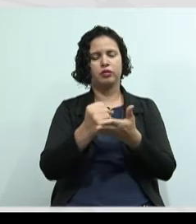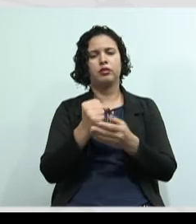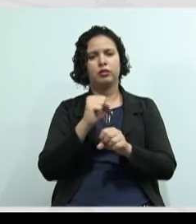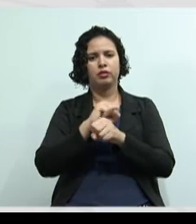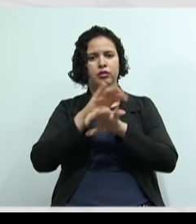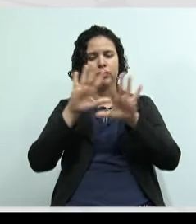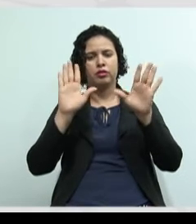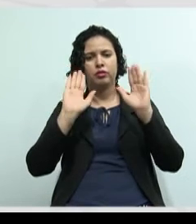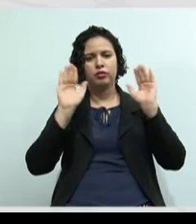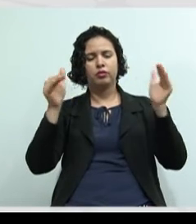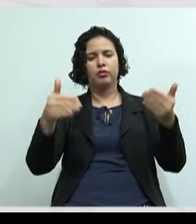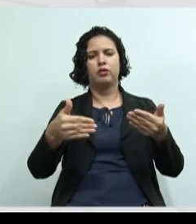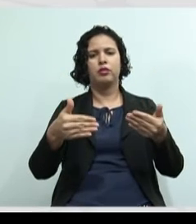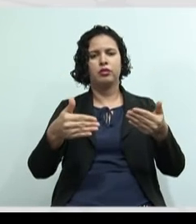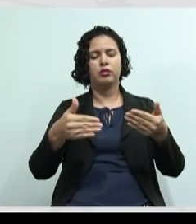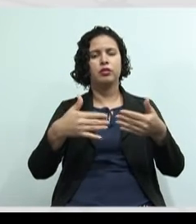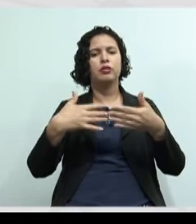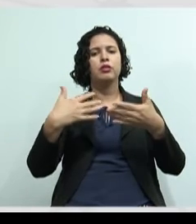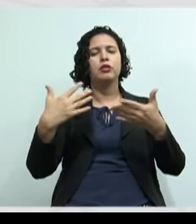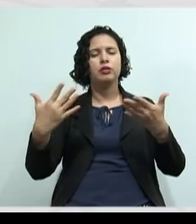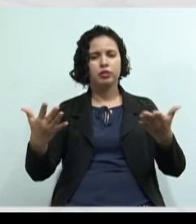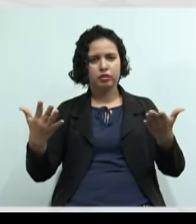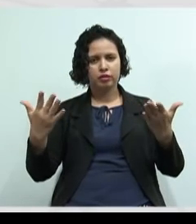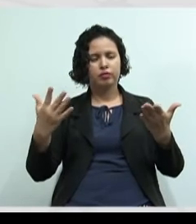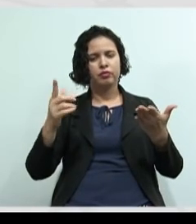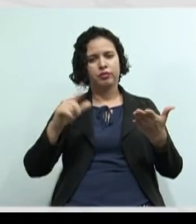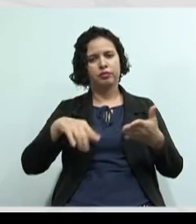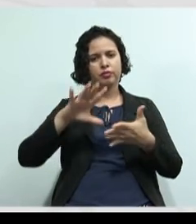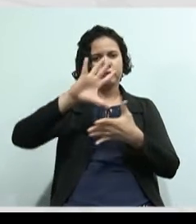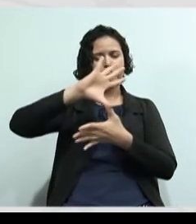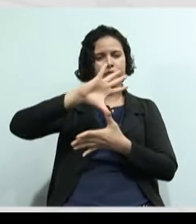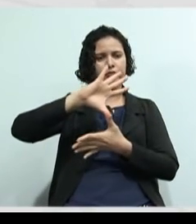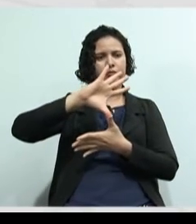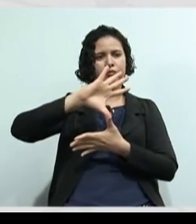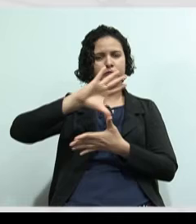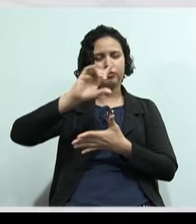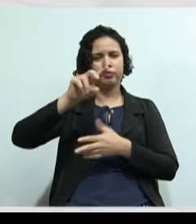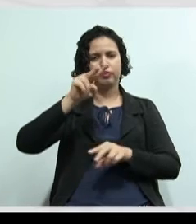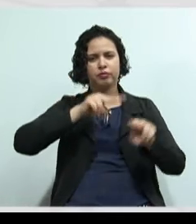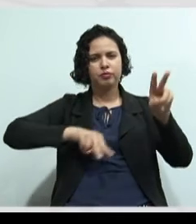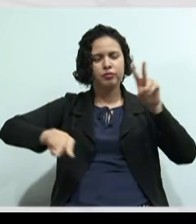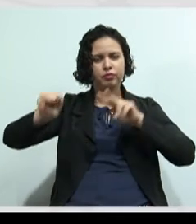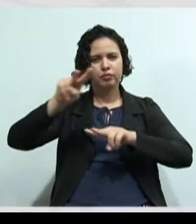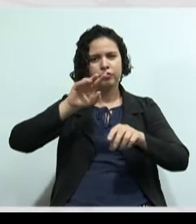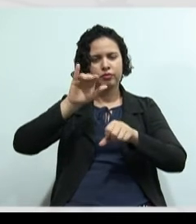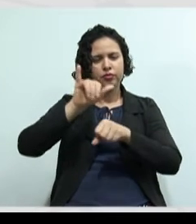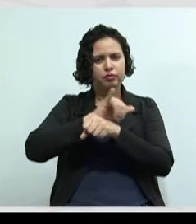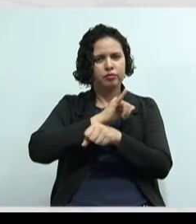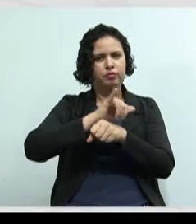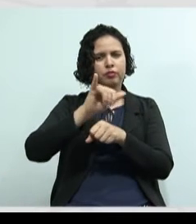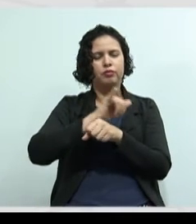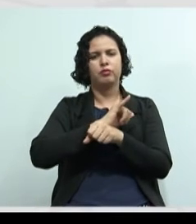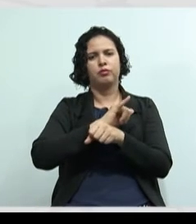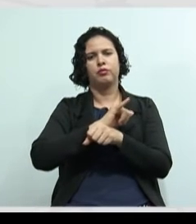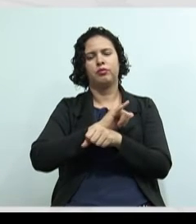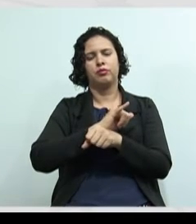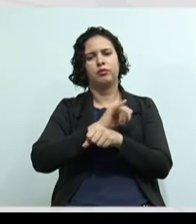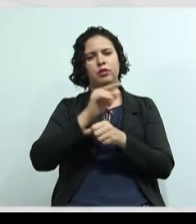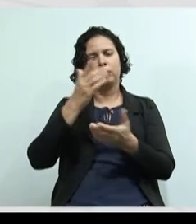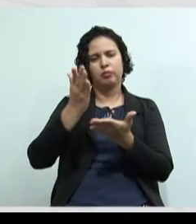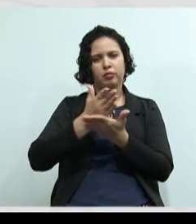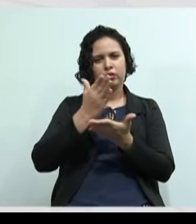e foco. Portanto, pode-se dizer que o mapa é a representação visual da estratégia, ilustrando em uma página as